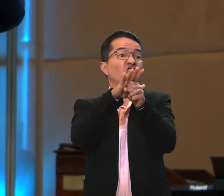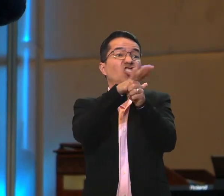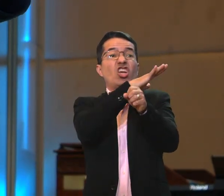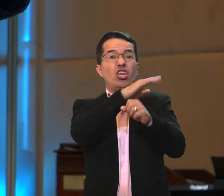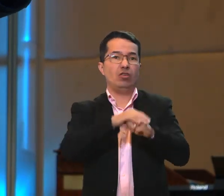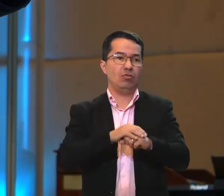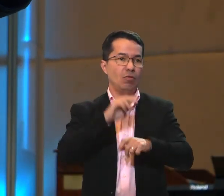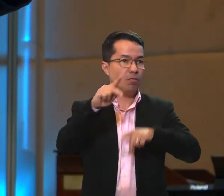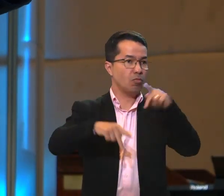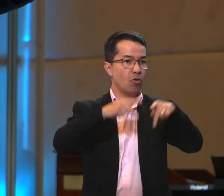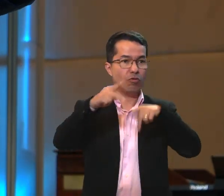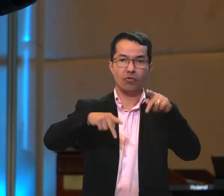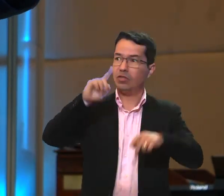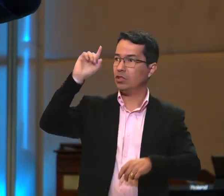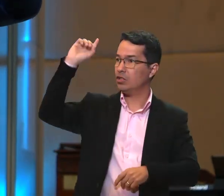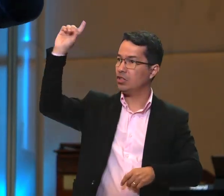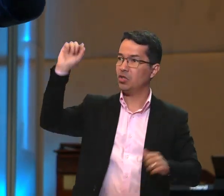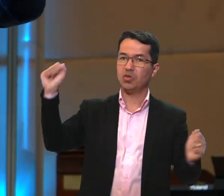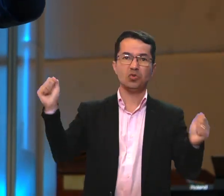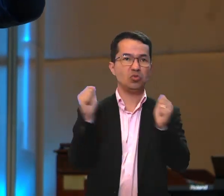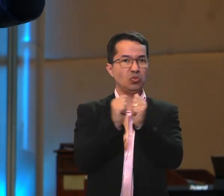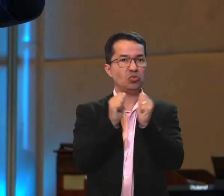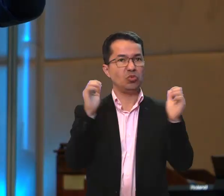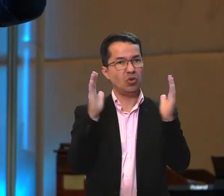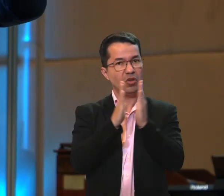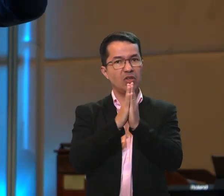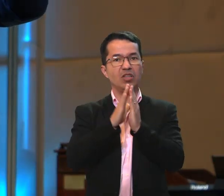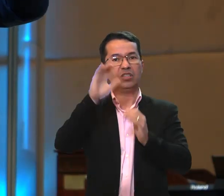que não podemos fazer.